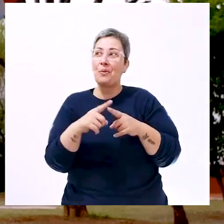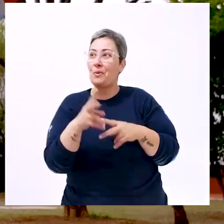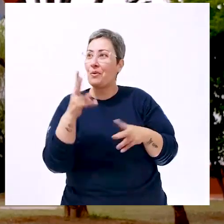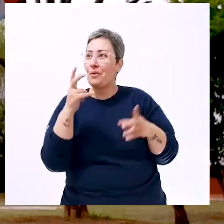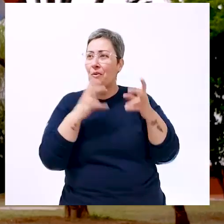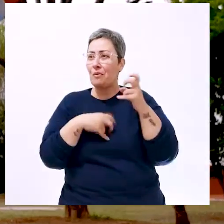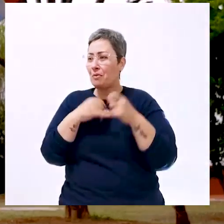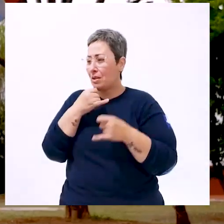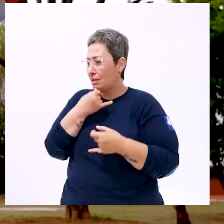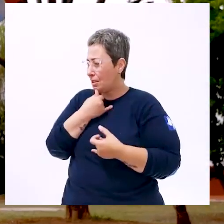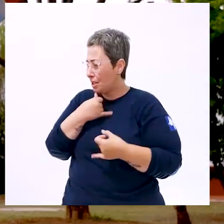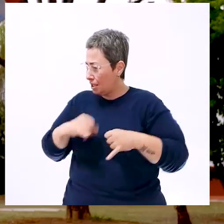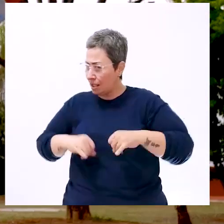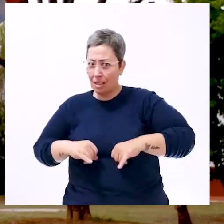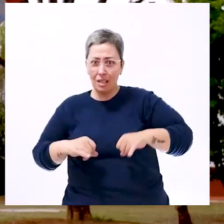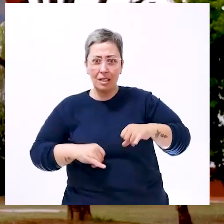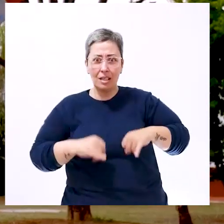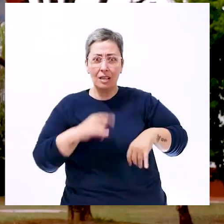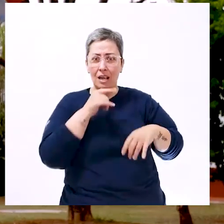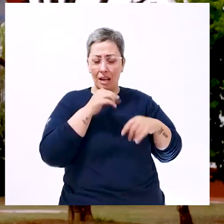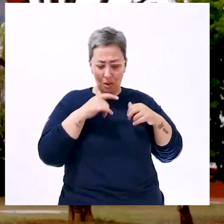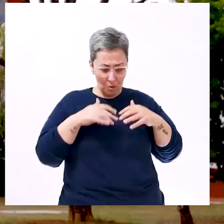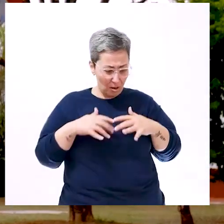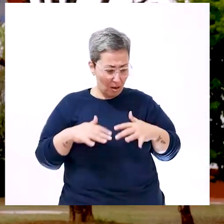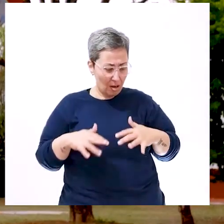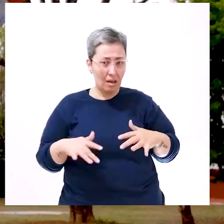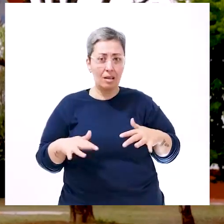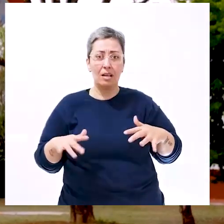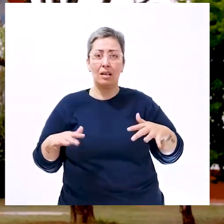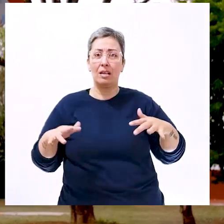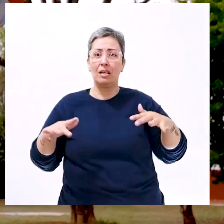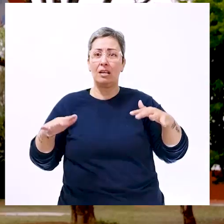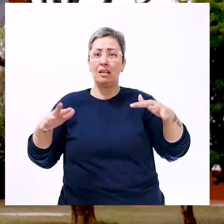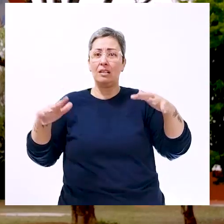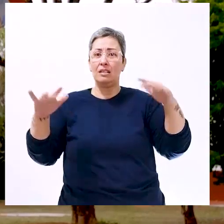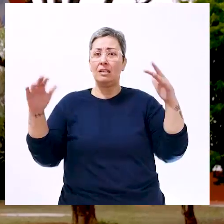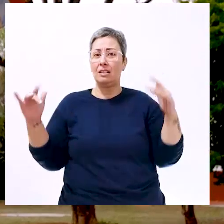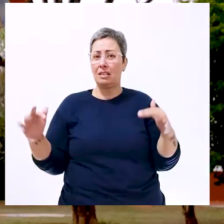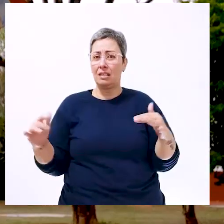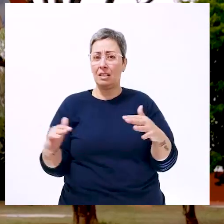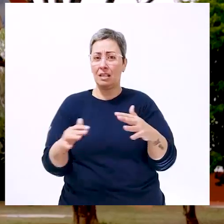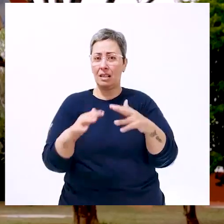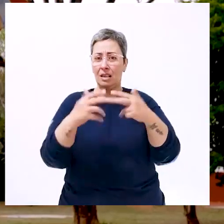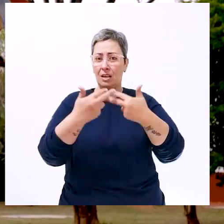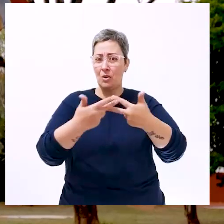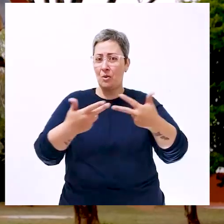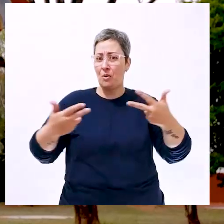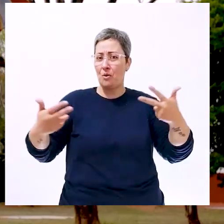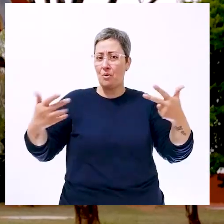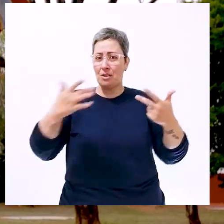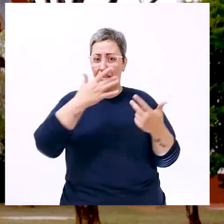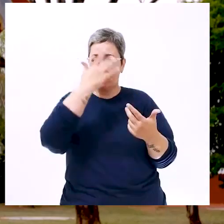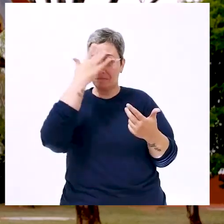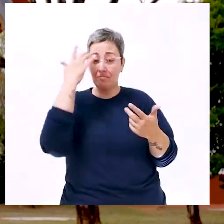chuva, vendo tristeza e sofrimento na água que às vezes arrasta